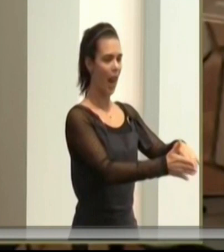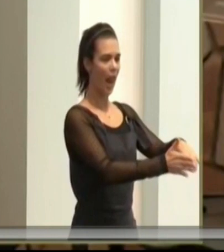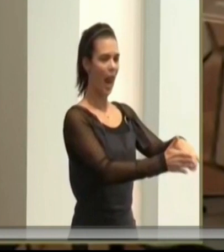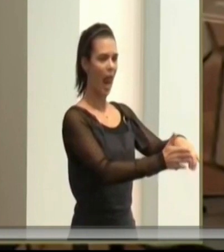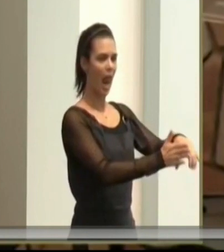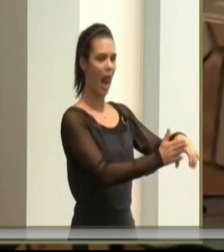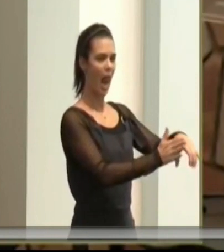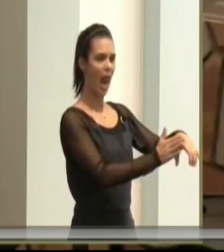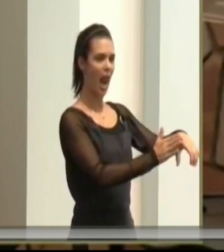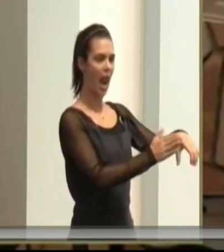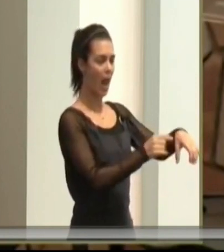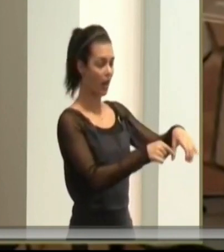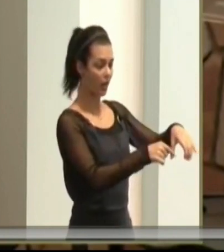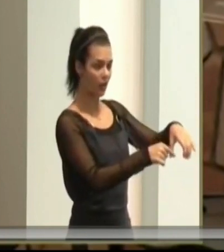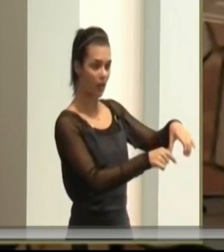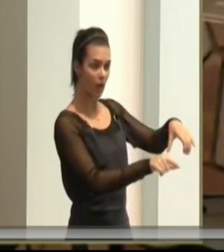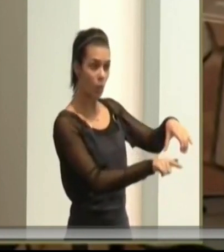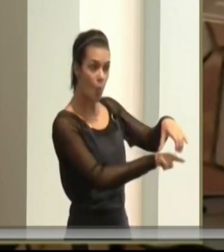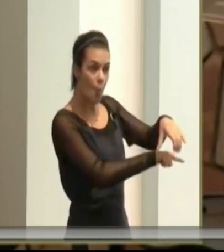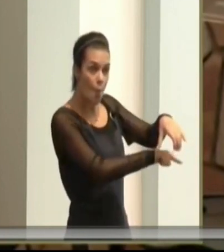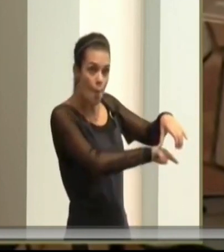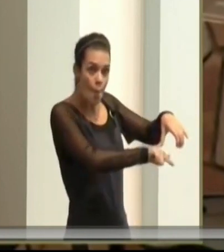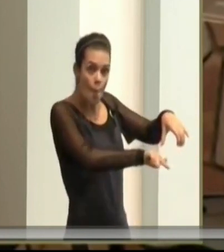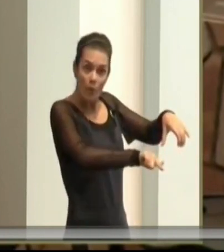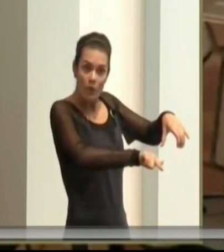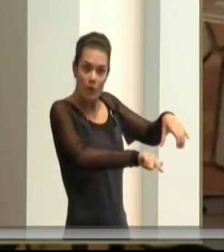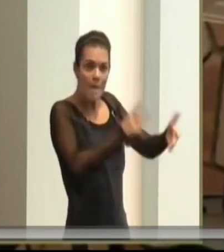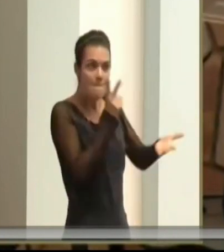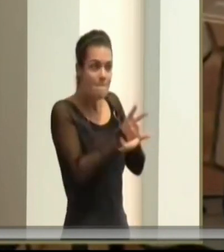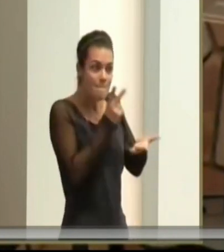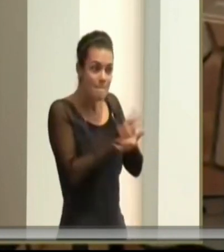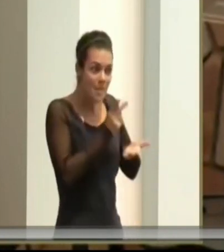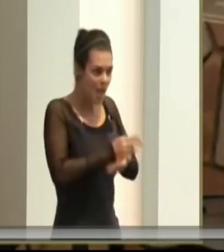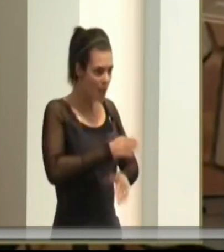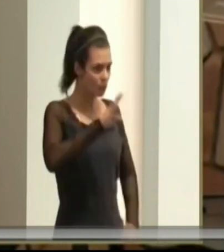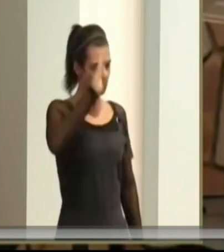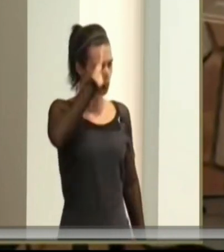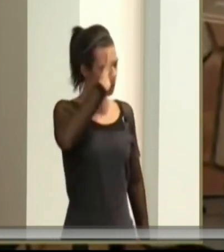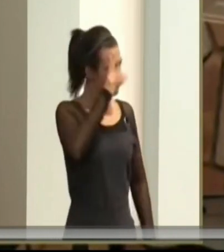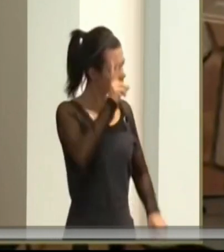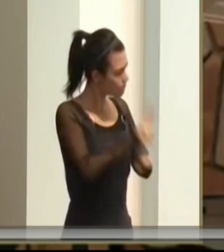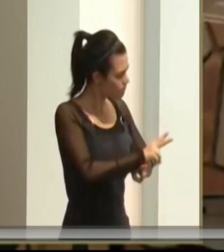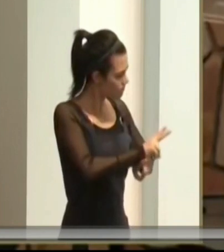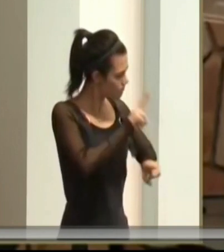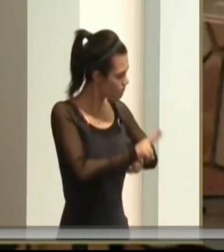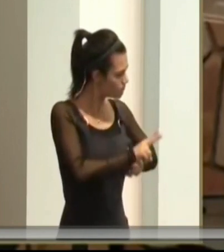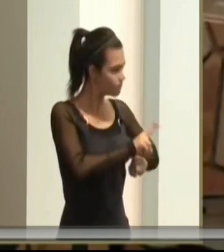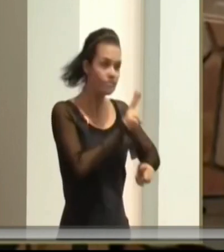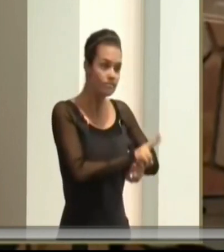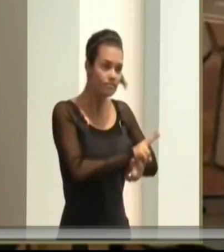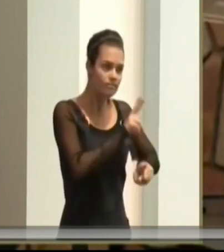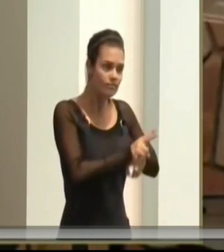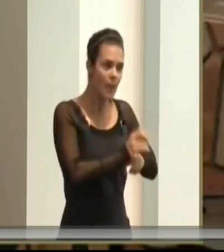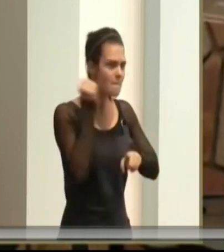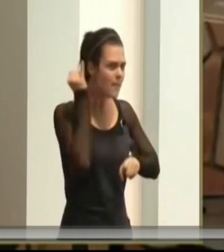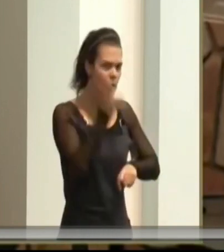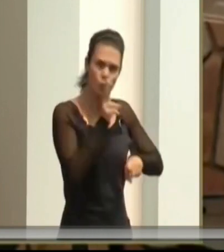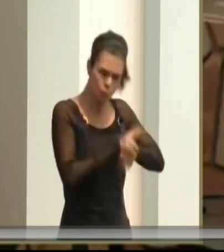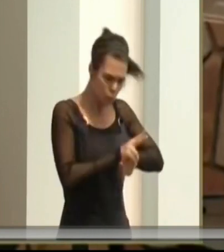o túmulo agora está vazio, com toda a guarda e com toda a vigia. Ele se encontra vazio para